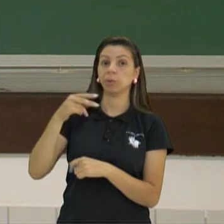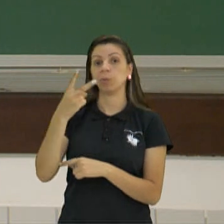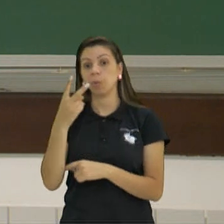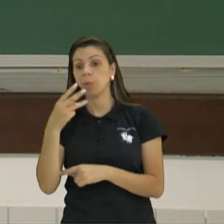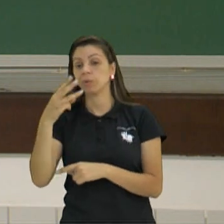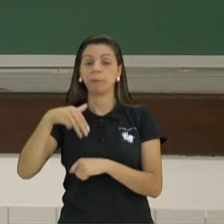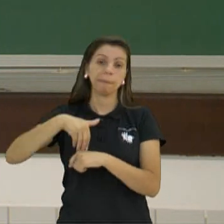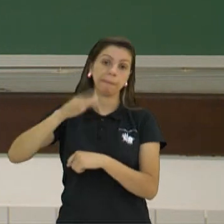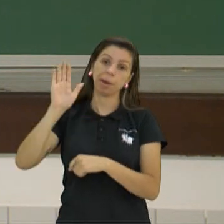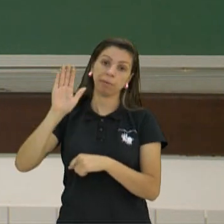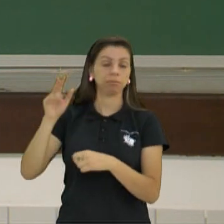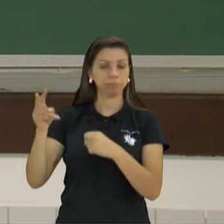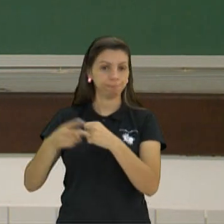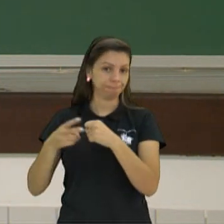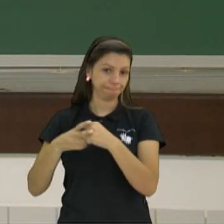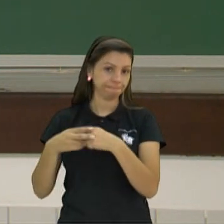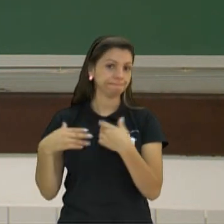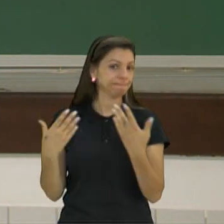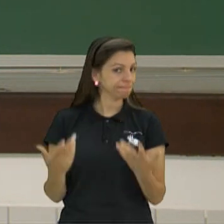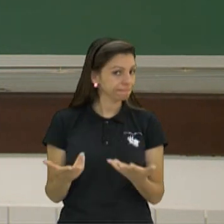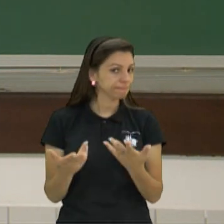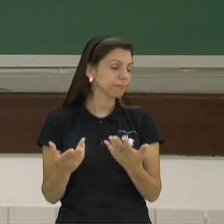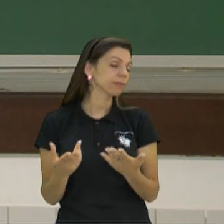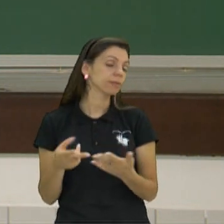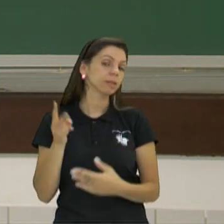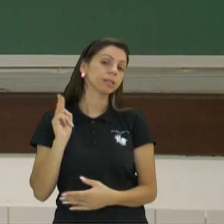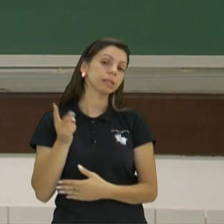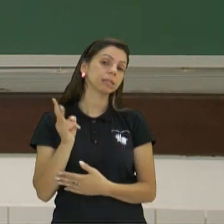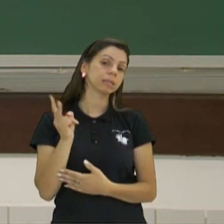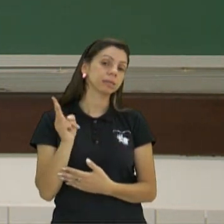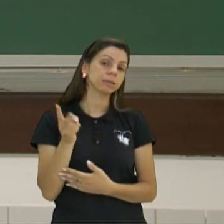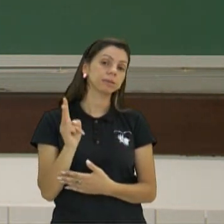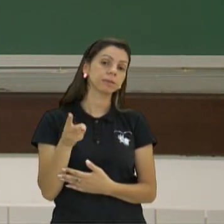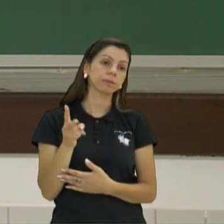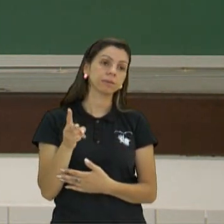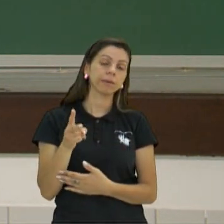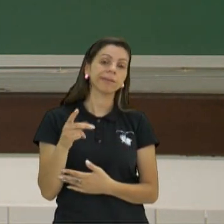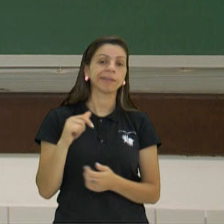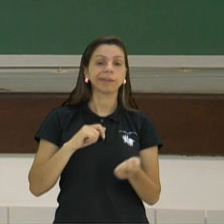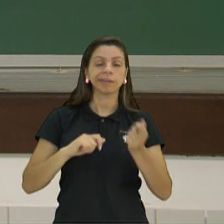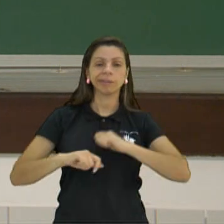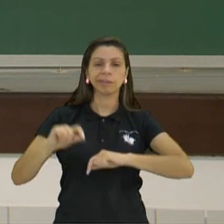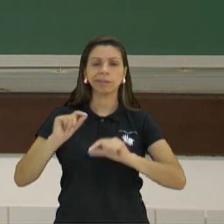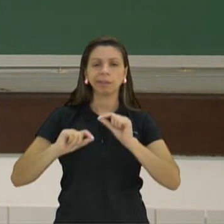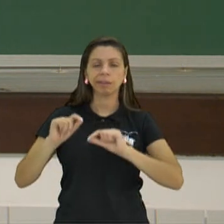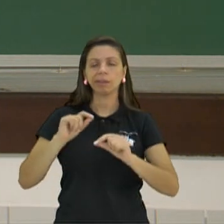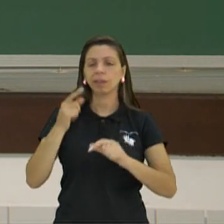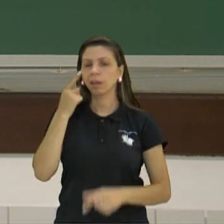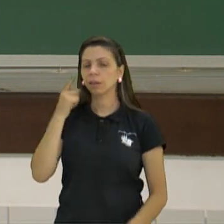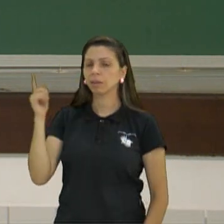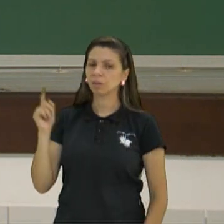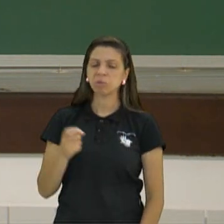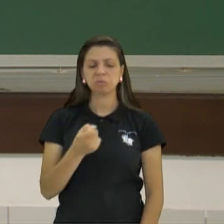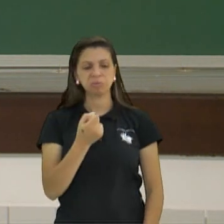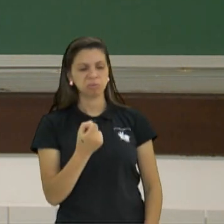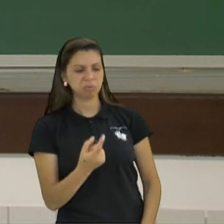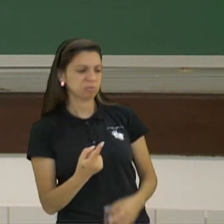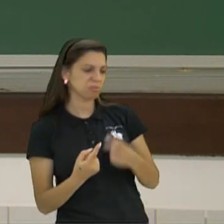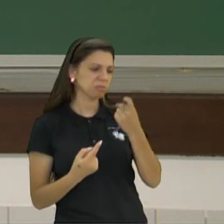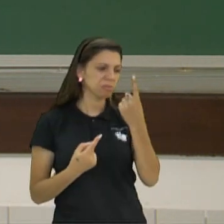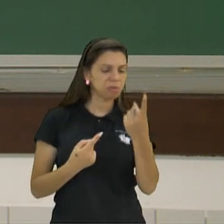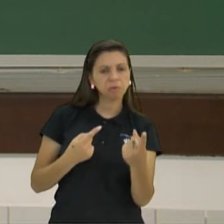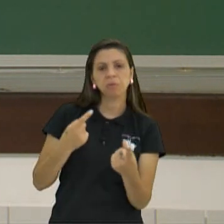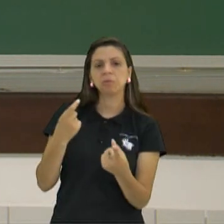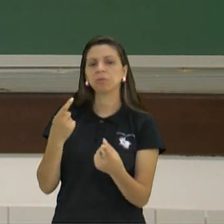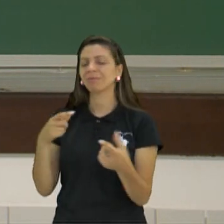uma locução verbal. Então, vejam, sempre quando nós temos alternativas, vai ter uma ou outra lá que